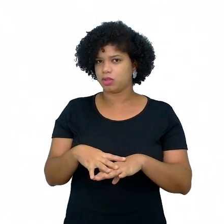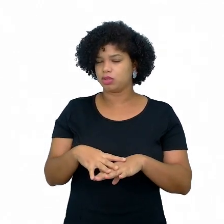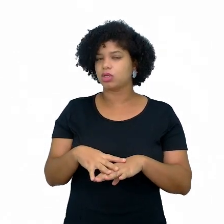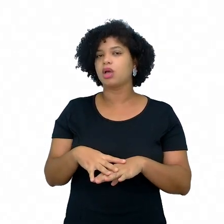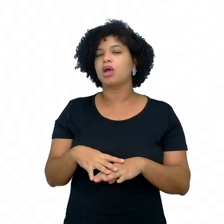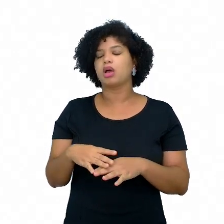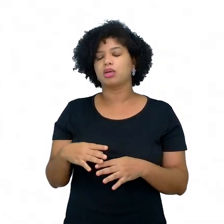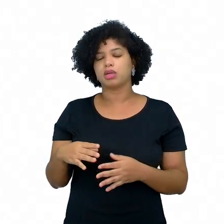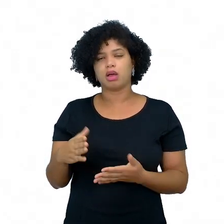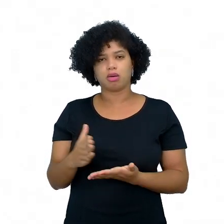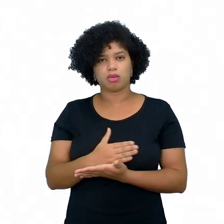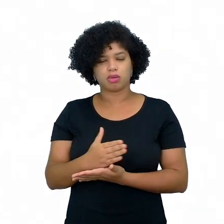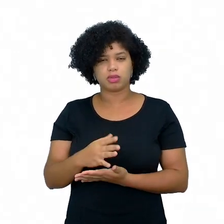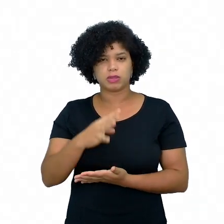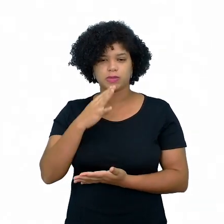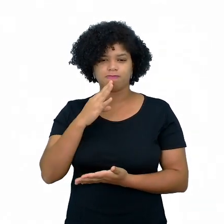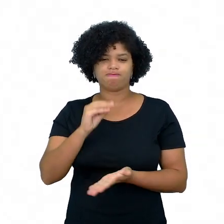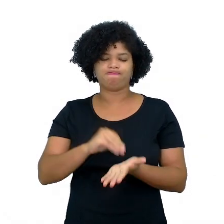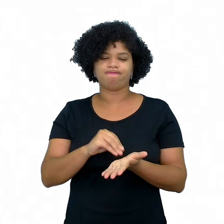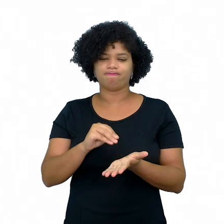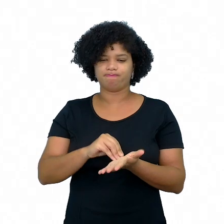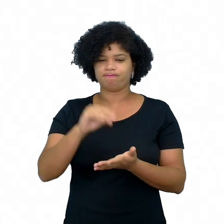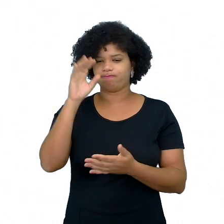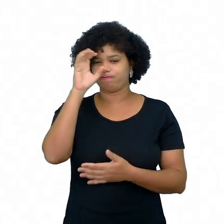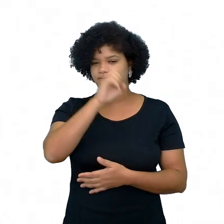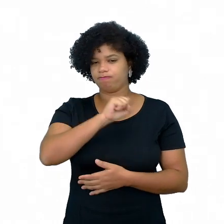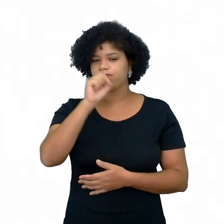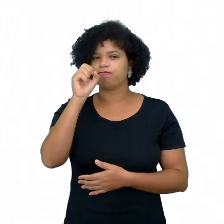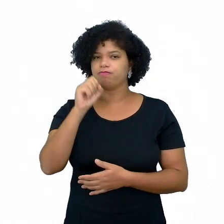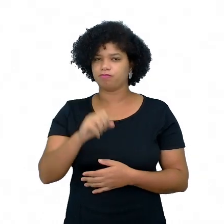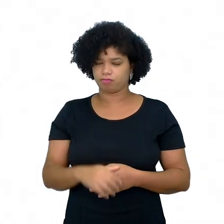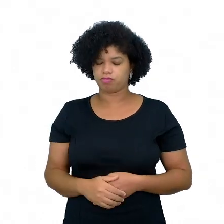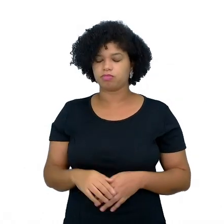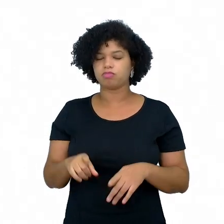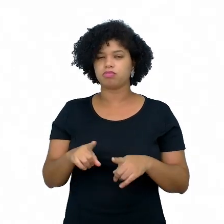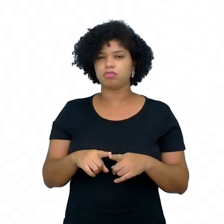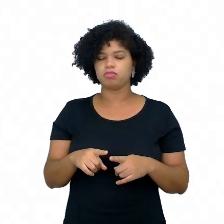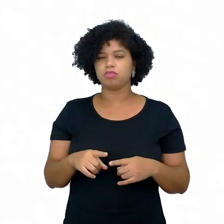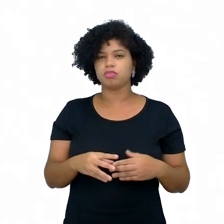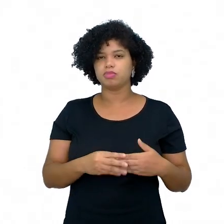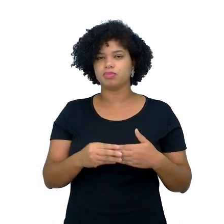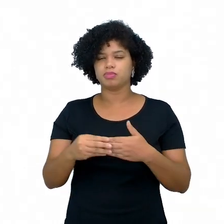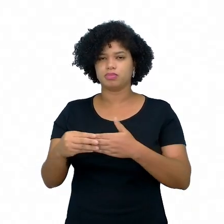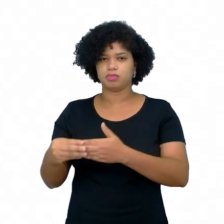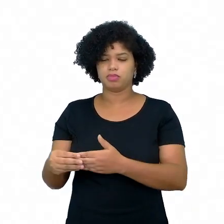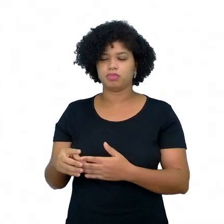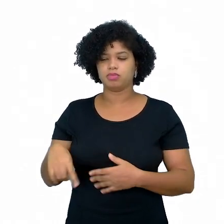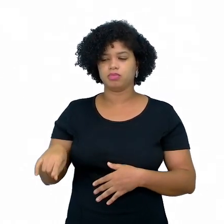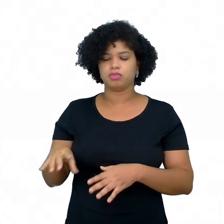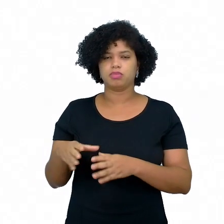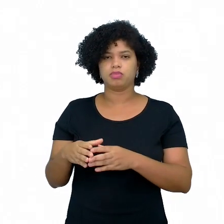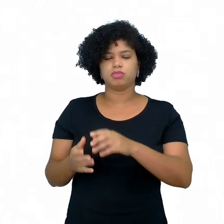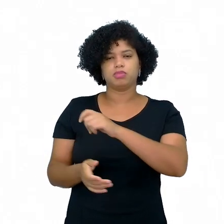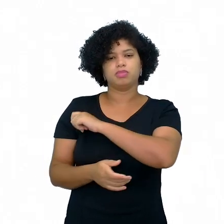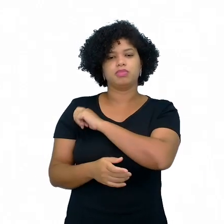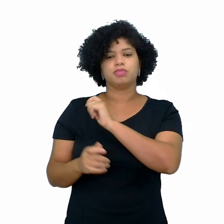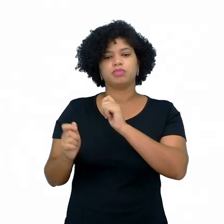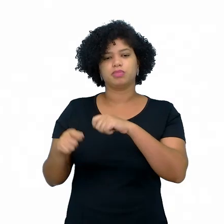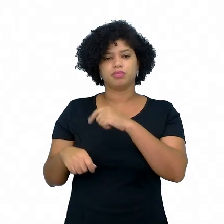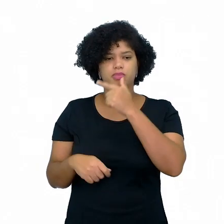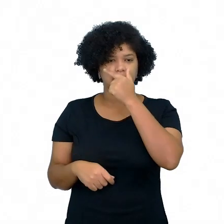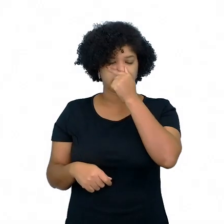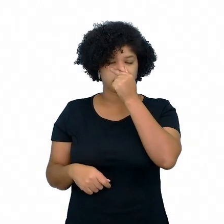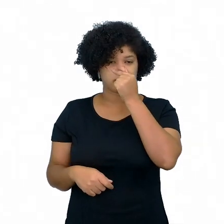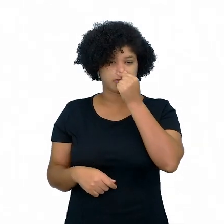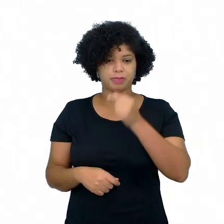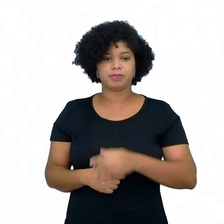eles ainda têm que adquirir, né, e fazer todo o encaminhamento aí para isso.